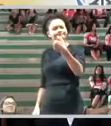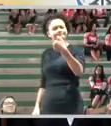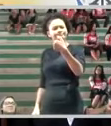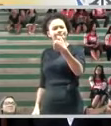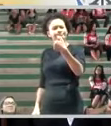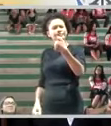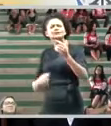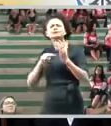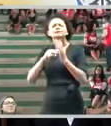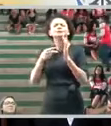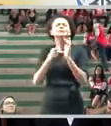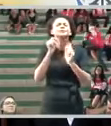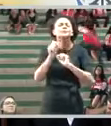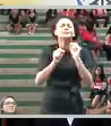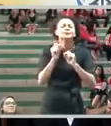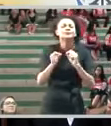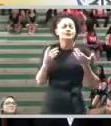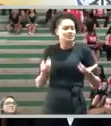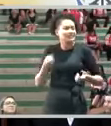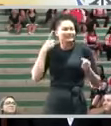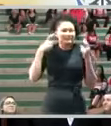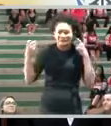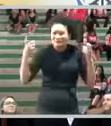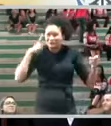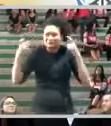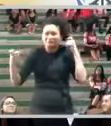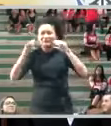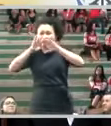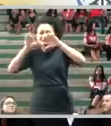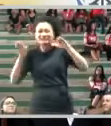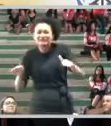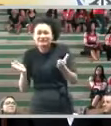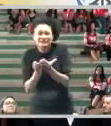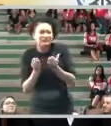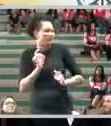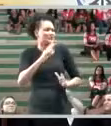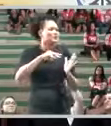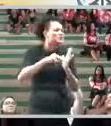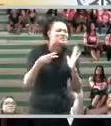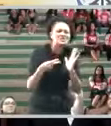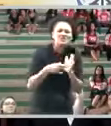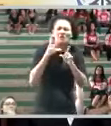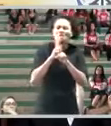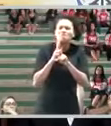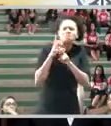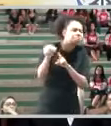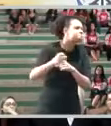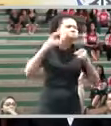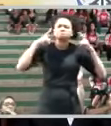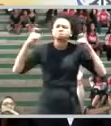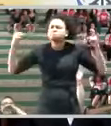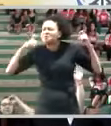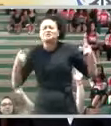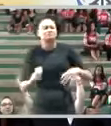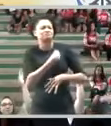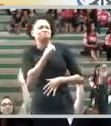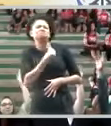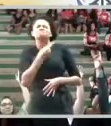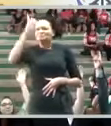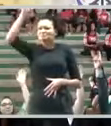Isso implica dizer que barulho só com caixote não é símbolo de vitória. Barulho tem que ter presença, tem